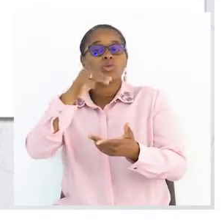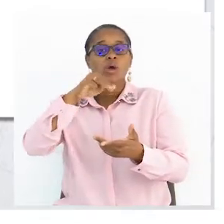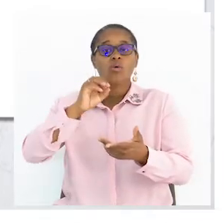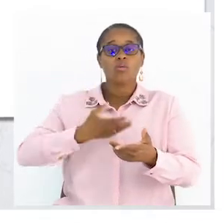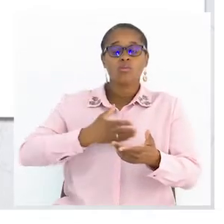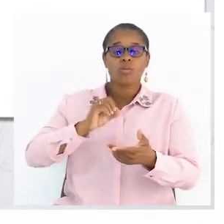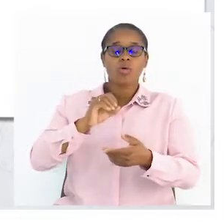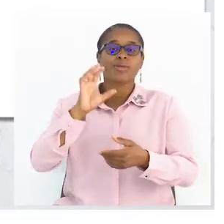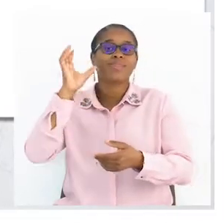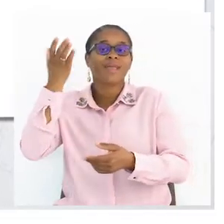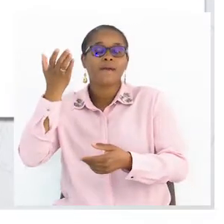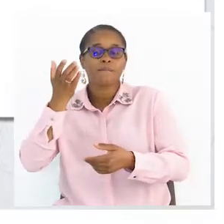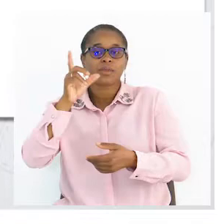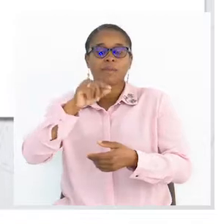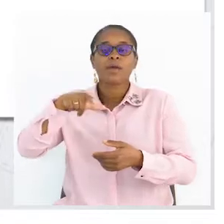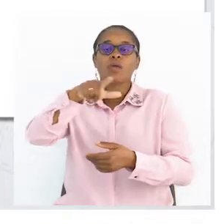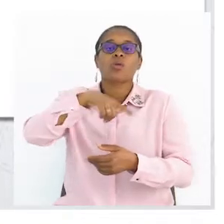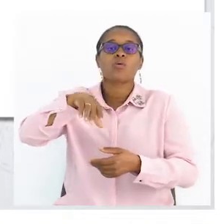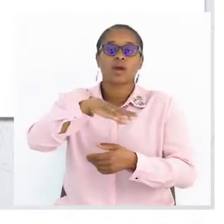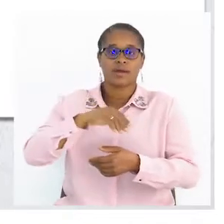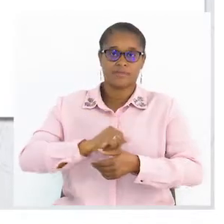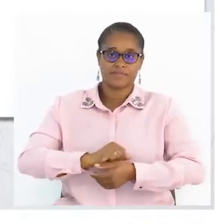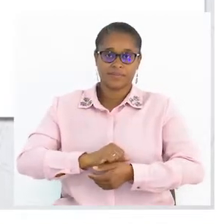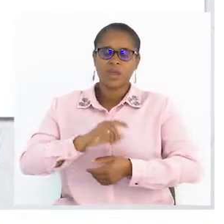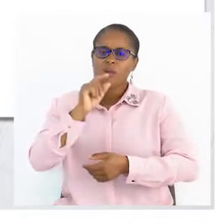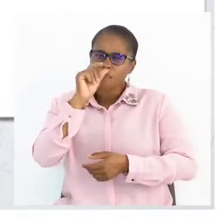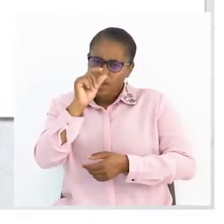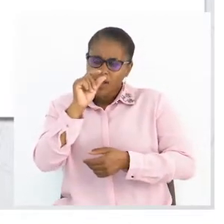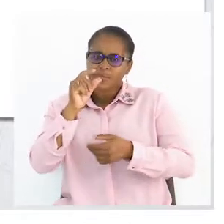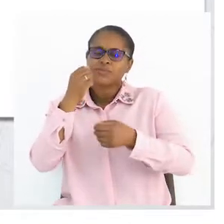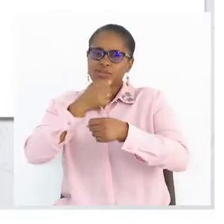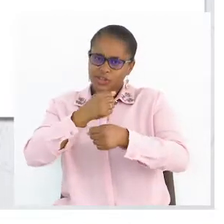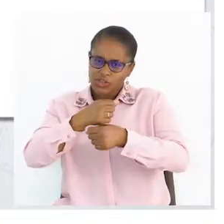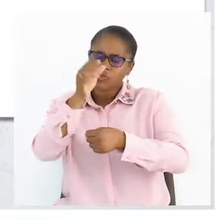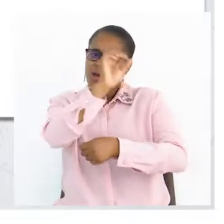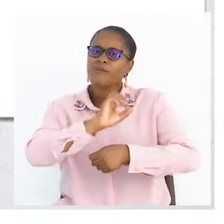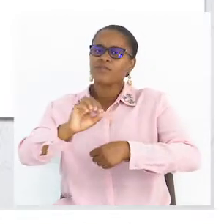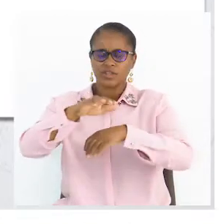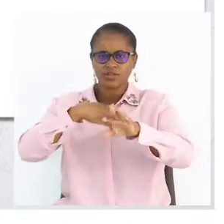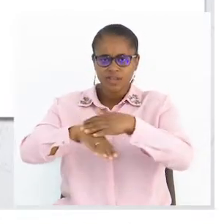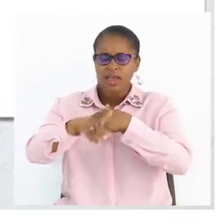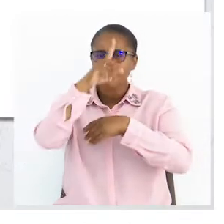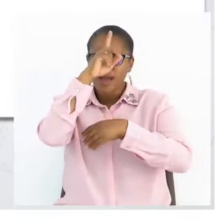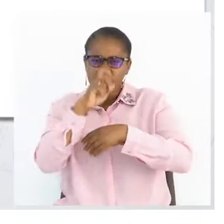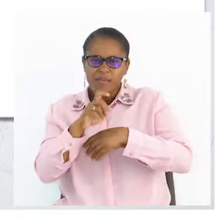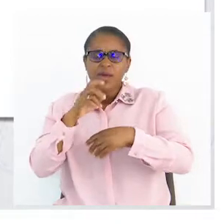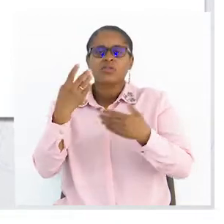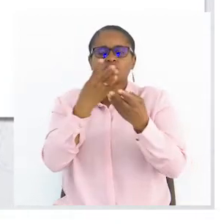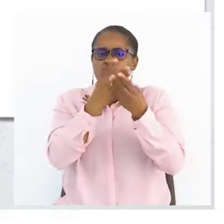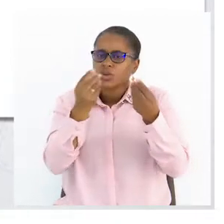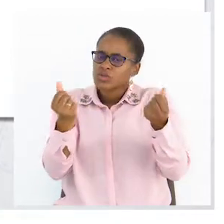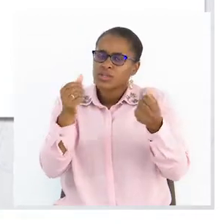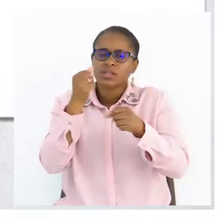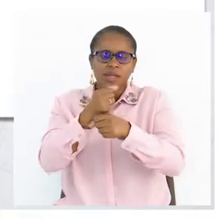ao tempo, ao lugar. É um pequeno exercício para fazerem, só para recordarem os conteúdos trabalhados